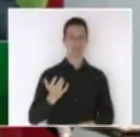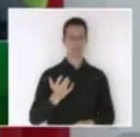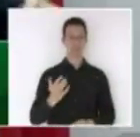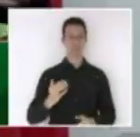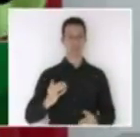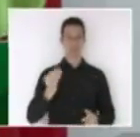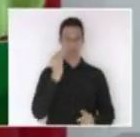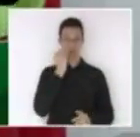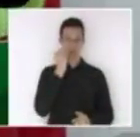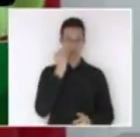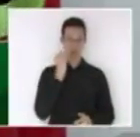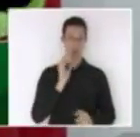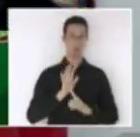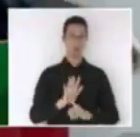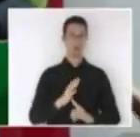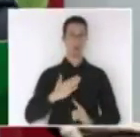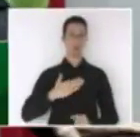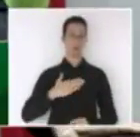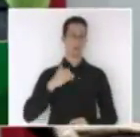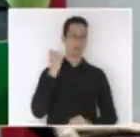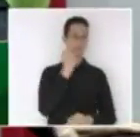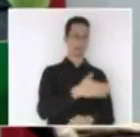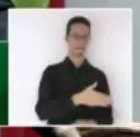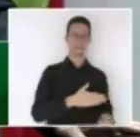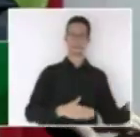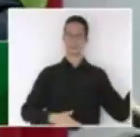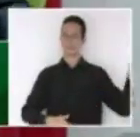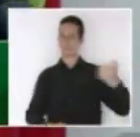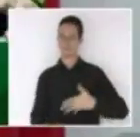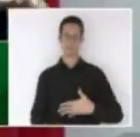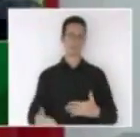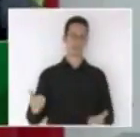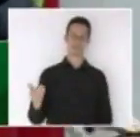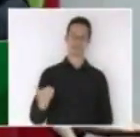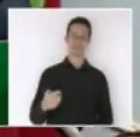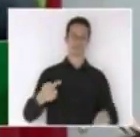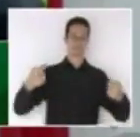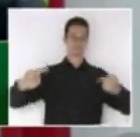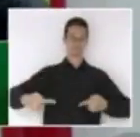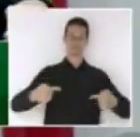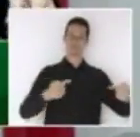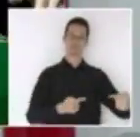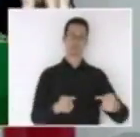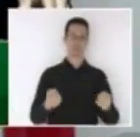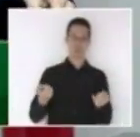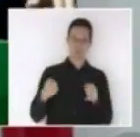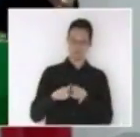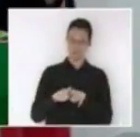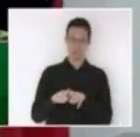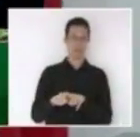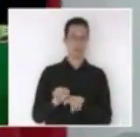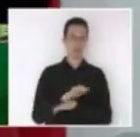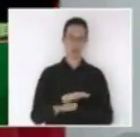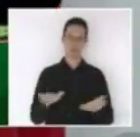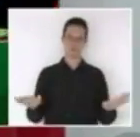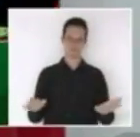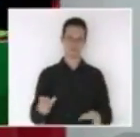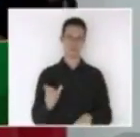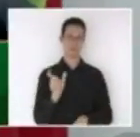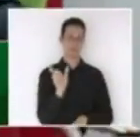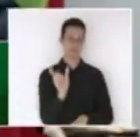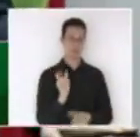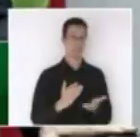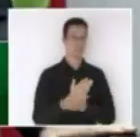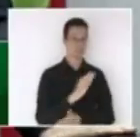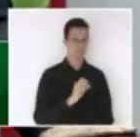e sem mais nenhum tipo de compromisso, sem mais nenhuma parceria com outros, com